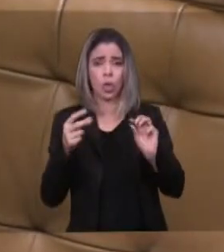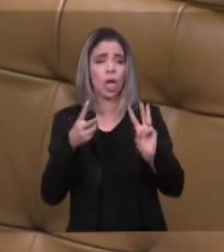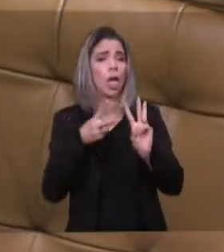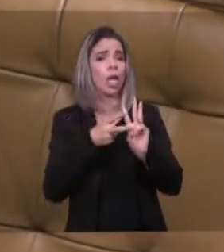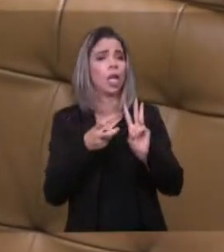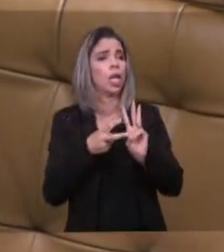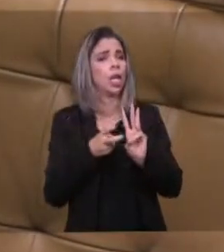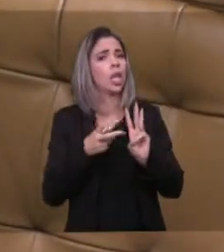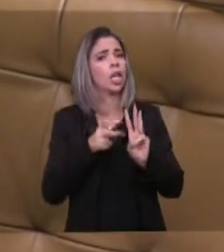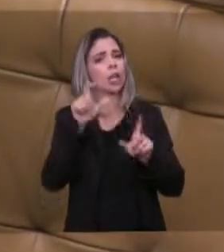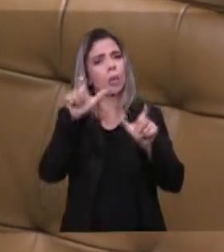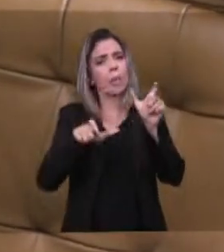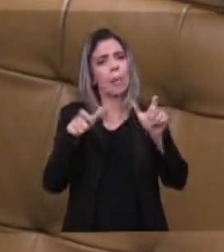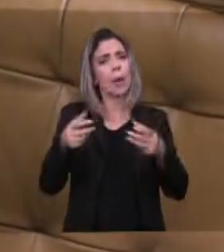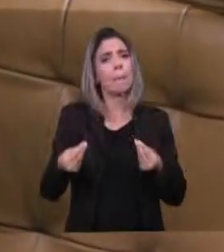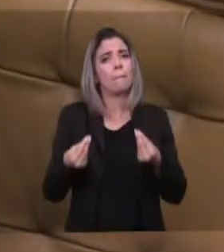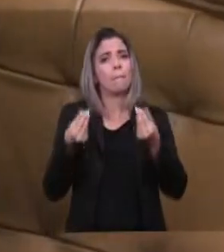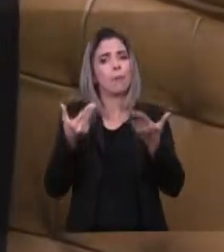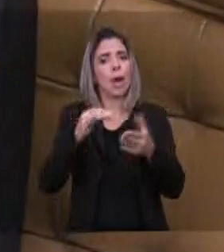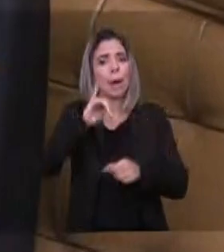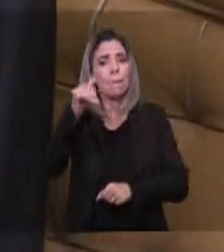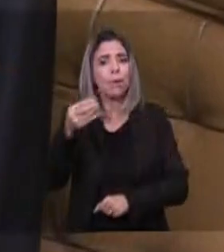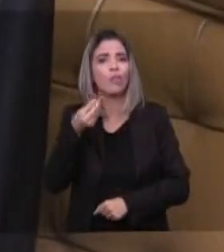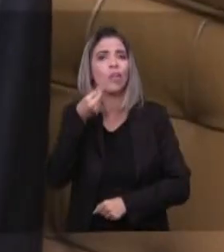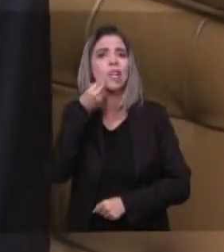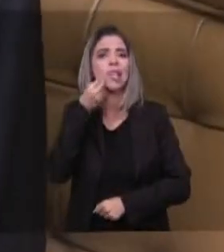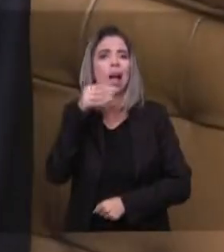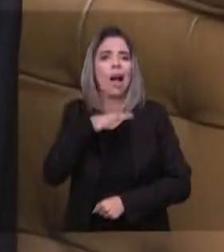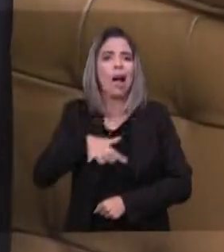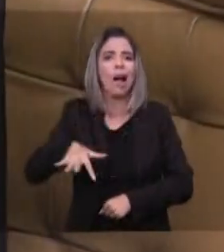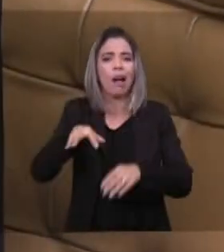inclusive, oferecessem proveito da lavra.